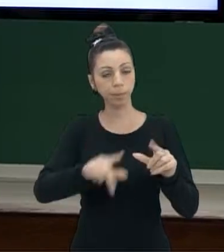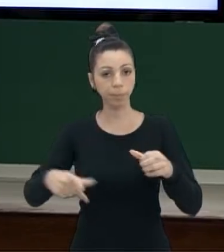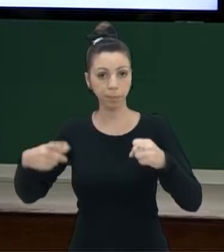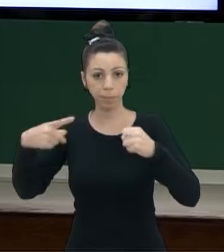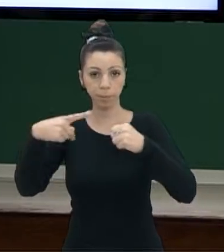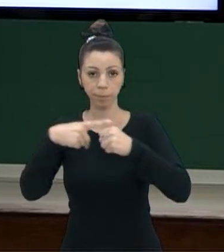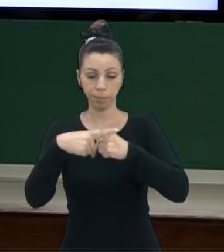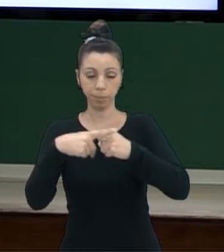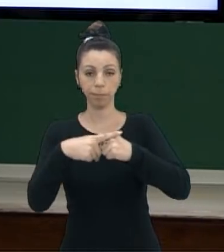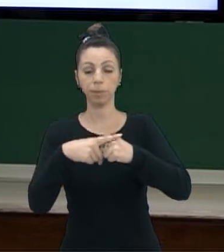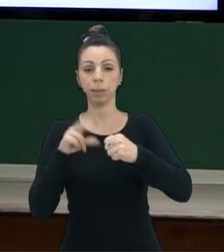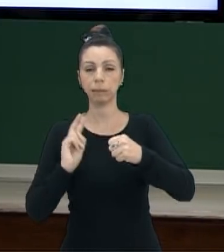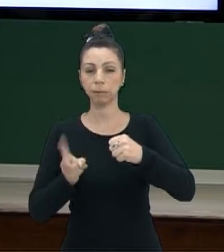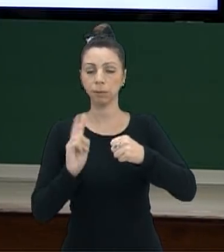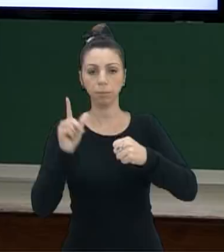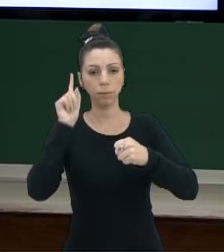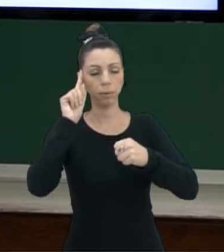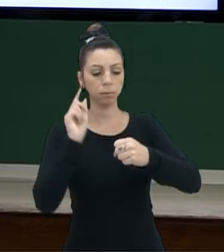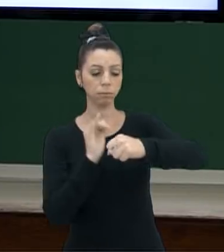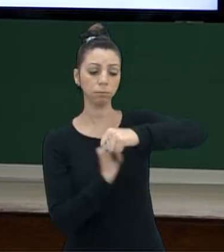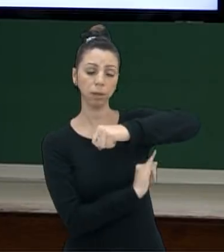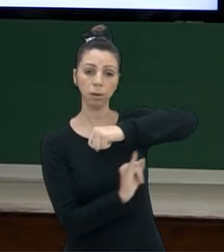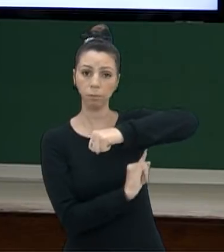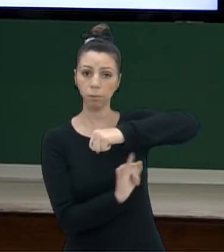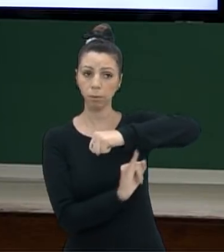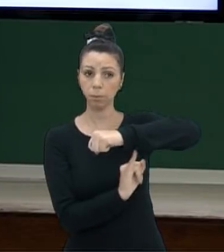de forma informal, a gente acaba